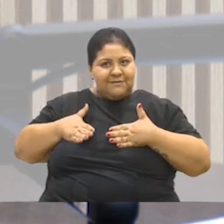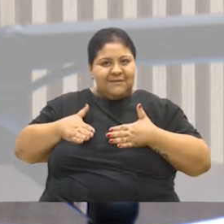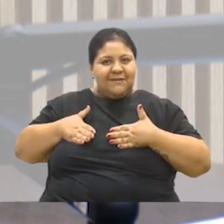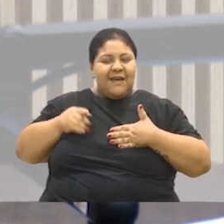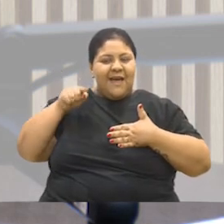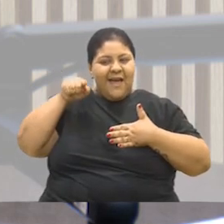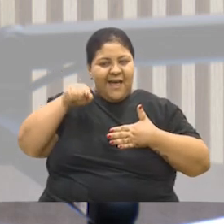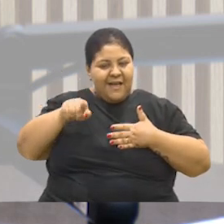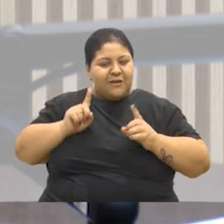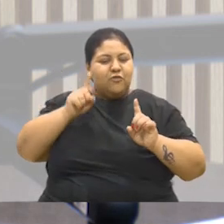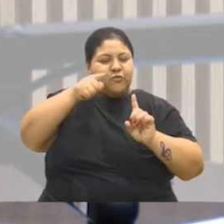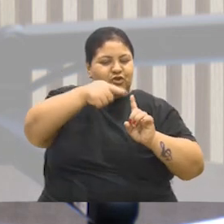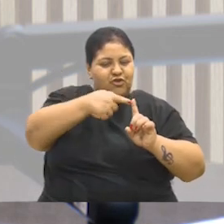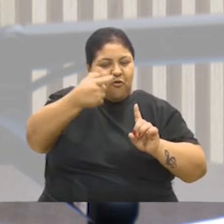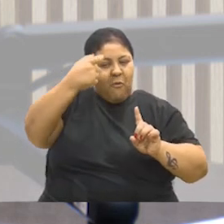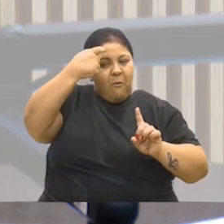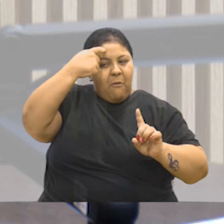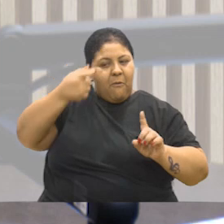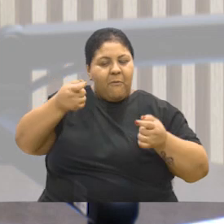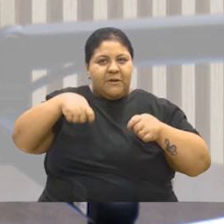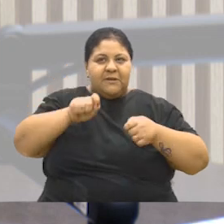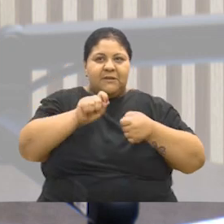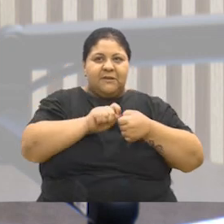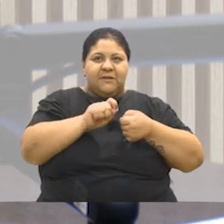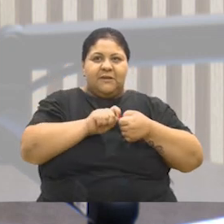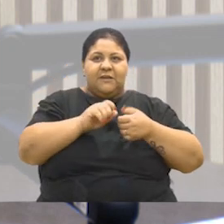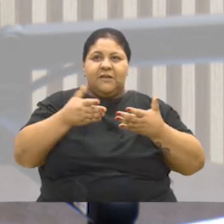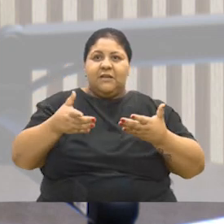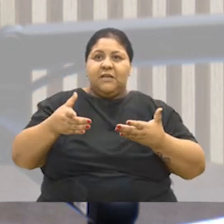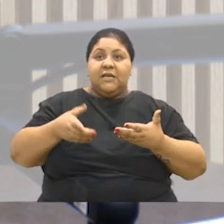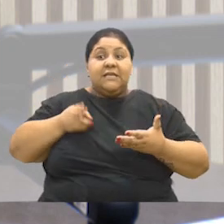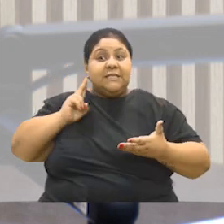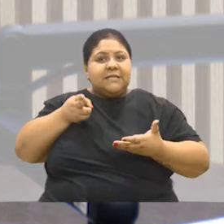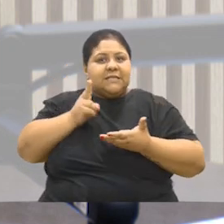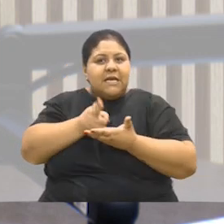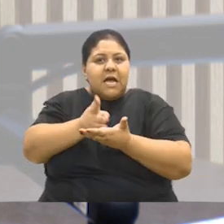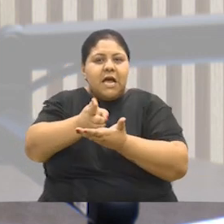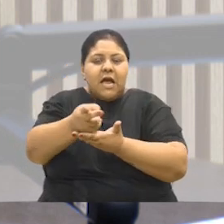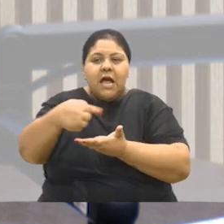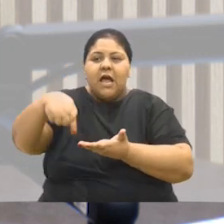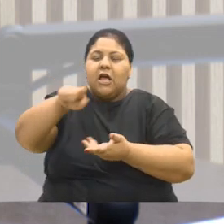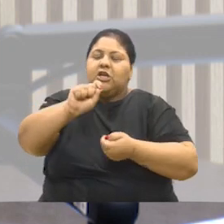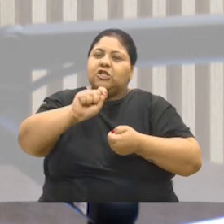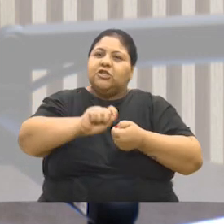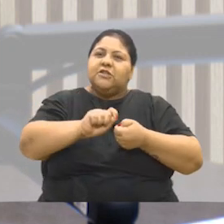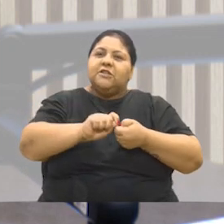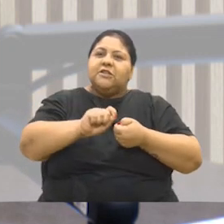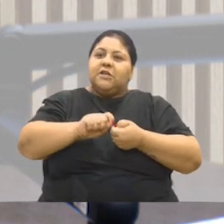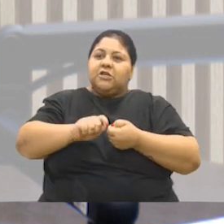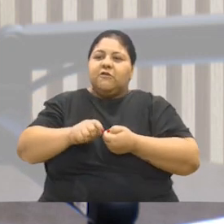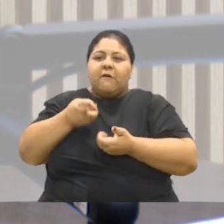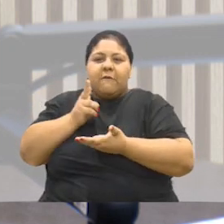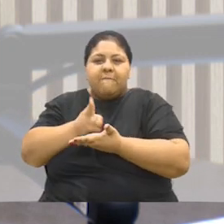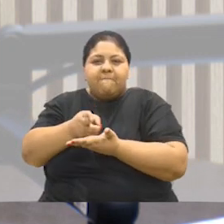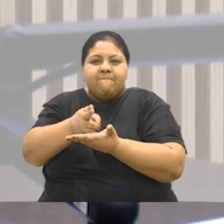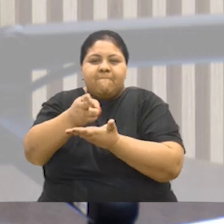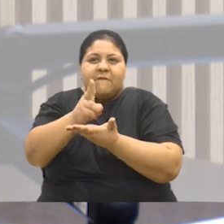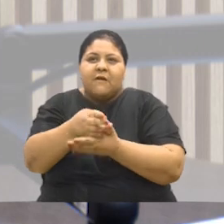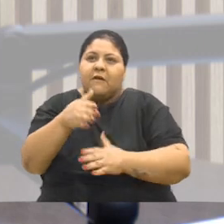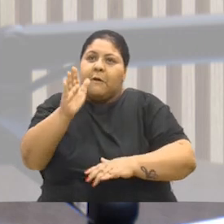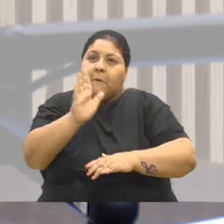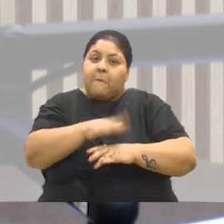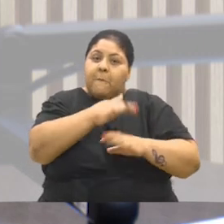fazer, não diariamente, o tempo inteiro. Quando a gente faz isso o tempo inteiro, a gente está mais conectado com o nosso